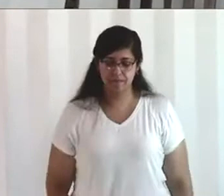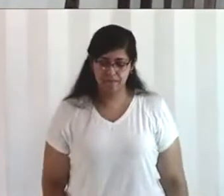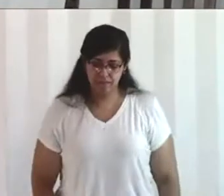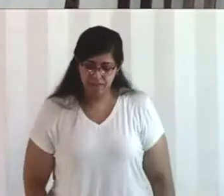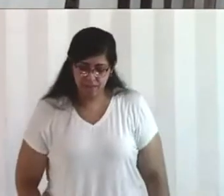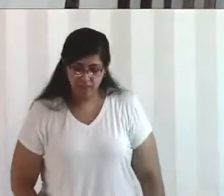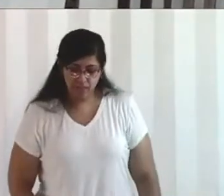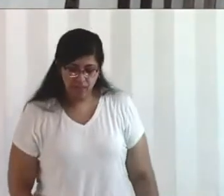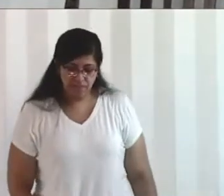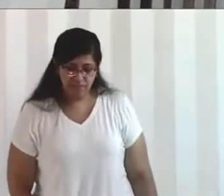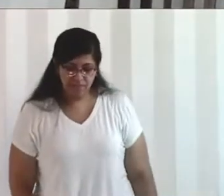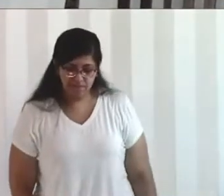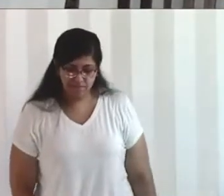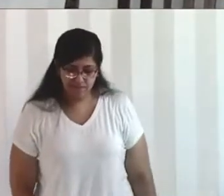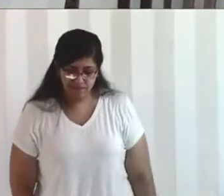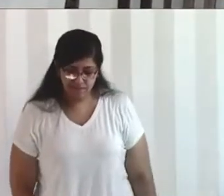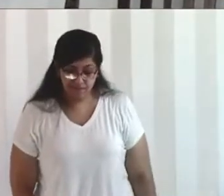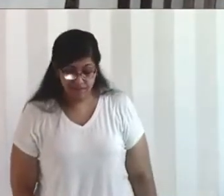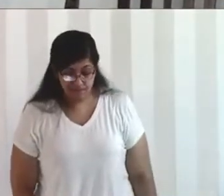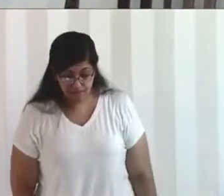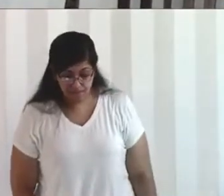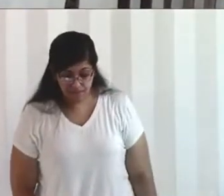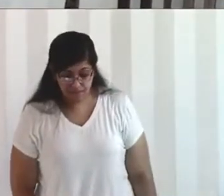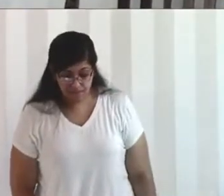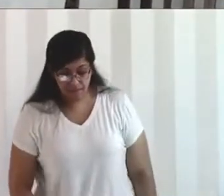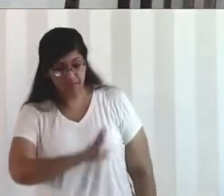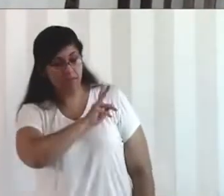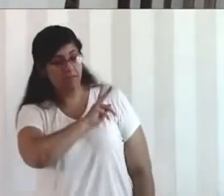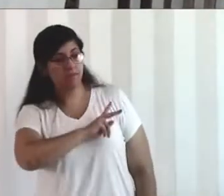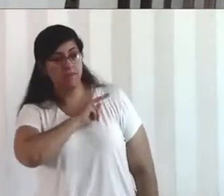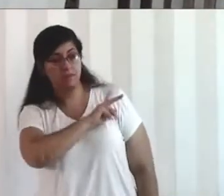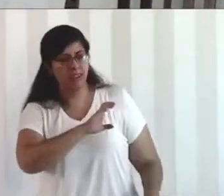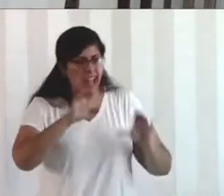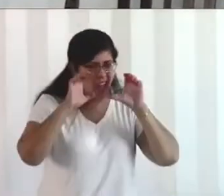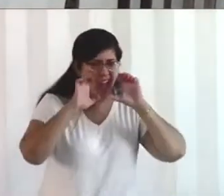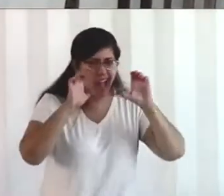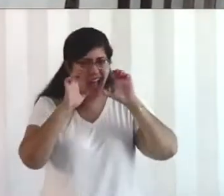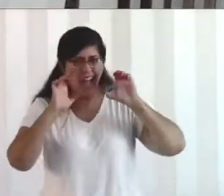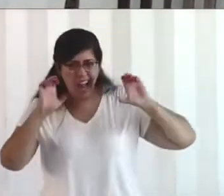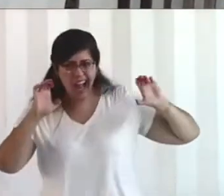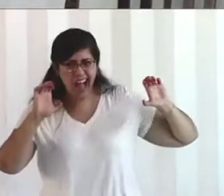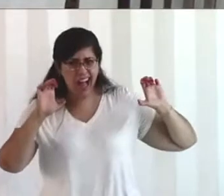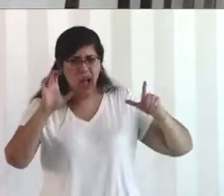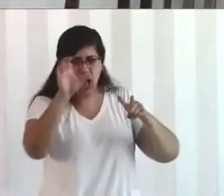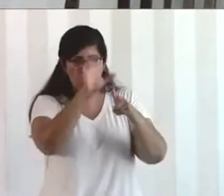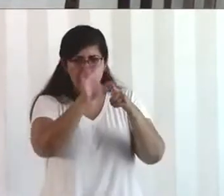um anzol atirado num lago enorme, mas com uma rede.